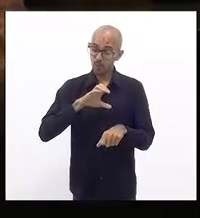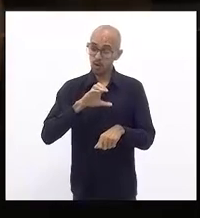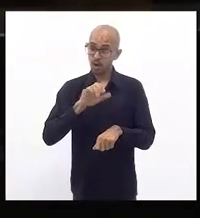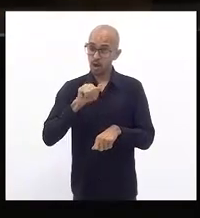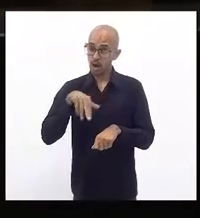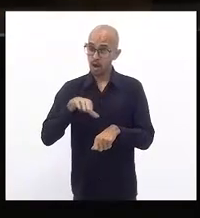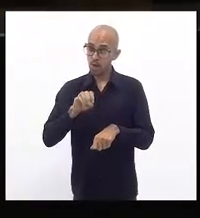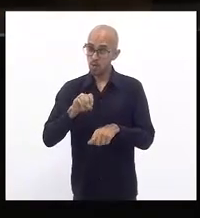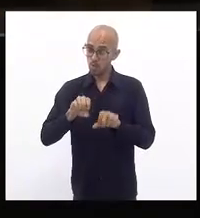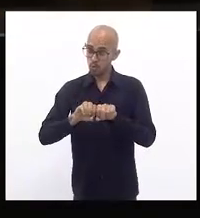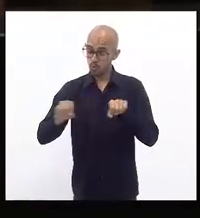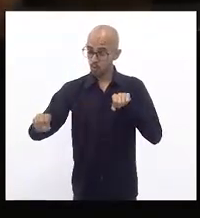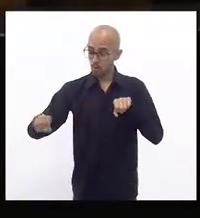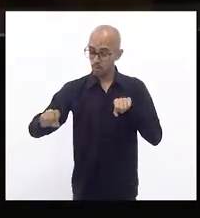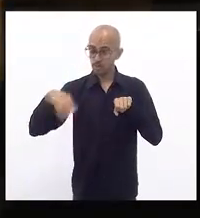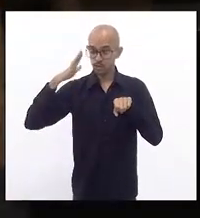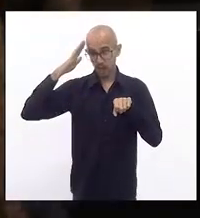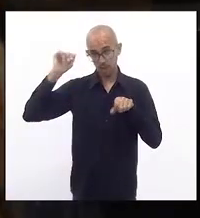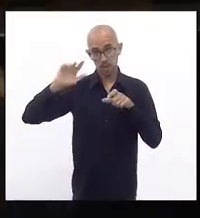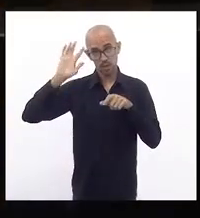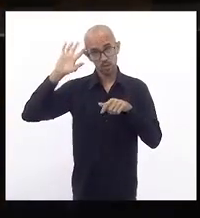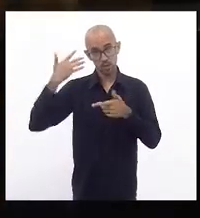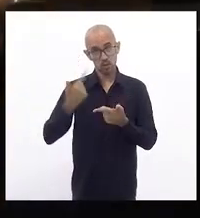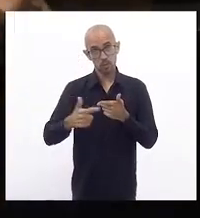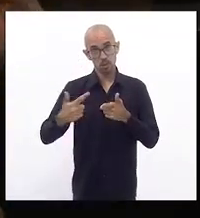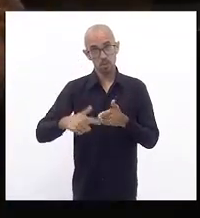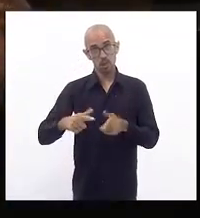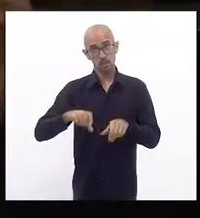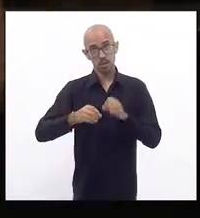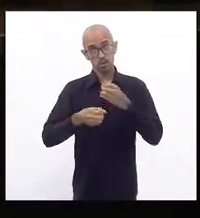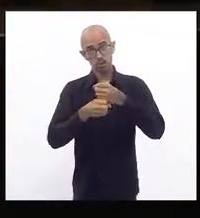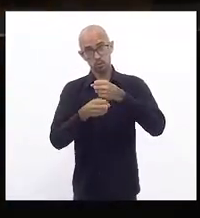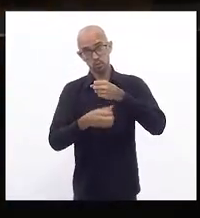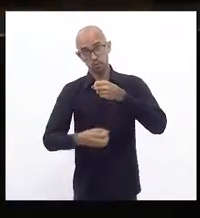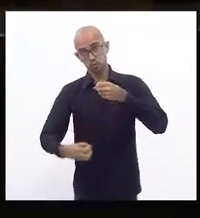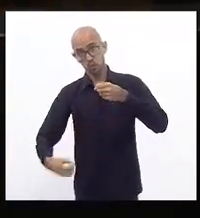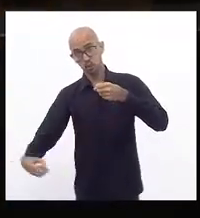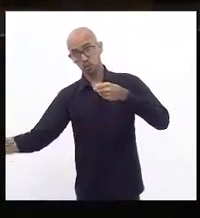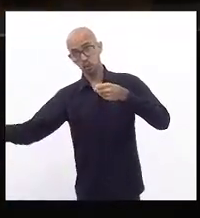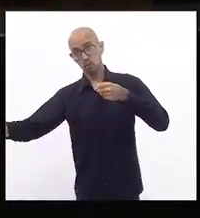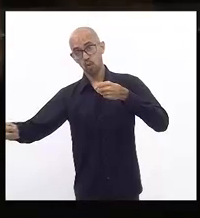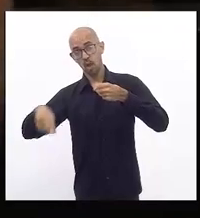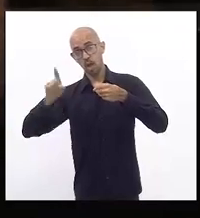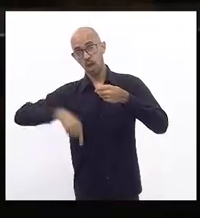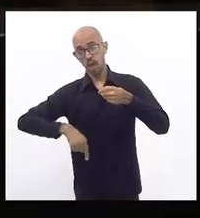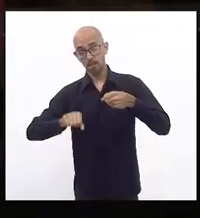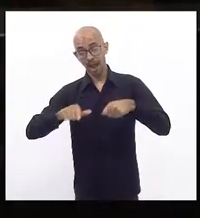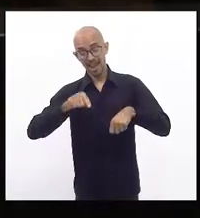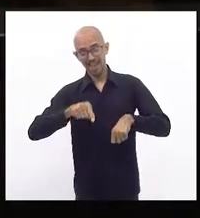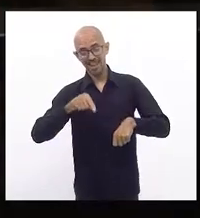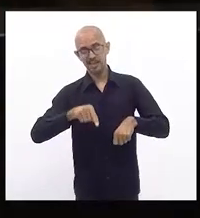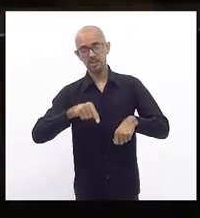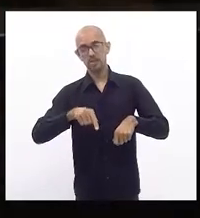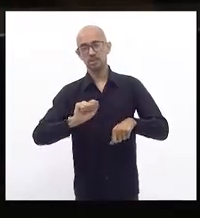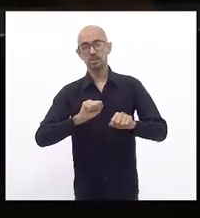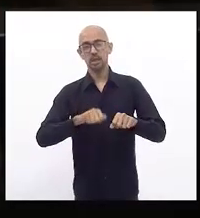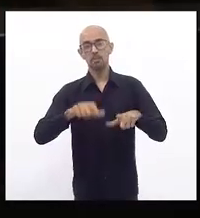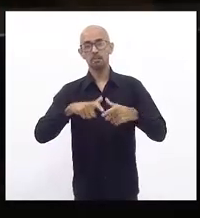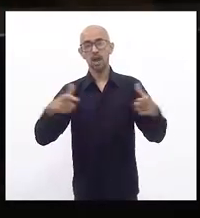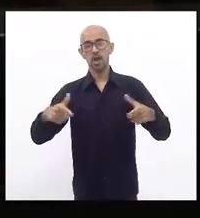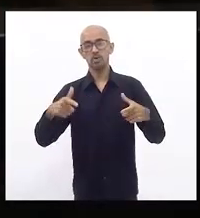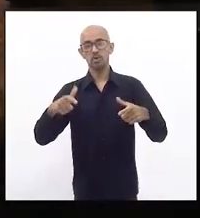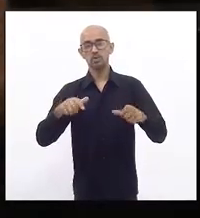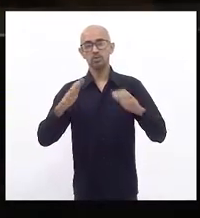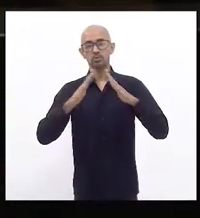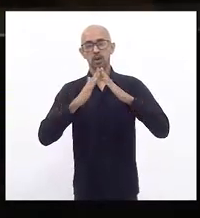resolver a questão do esgoto. É para lá, é a esses trabalhadores e trabalhadoras que a maioria dos moradores de